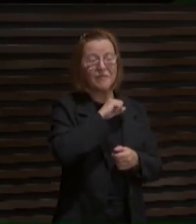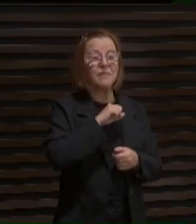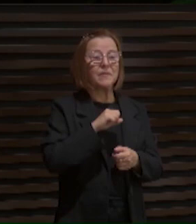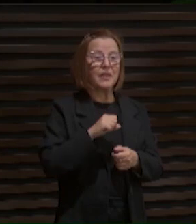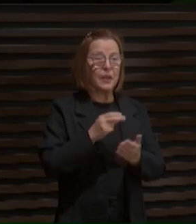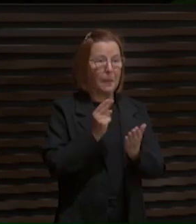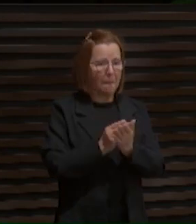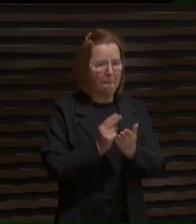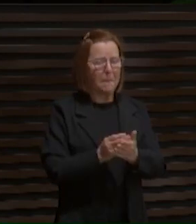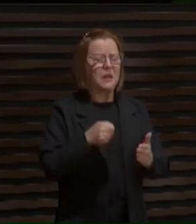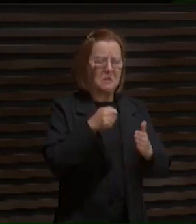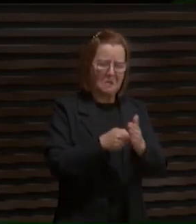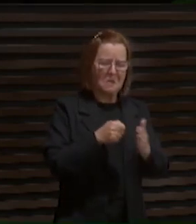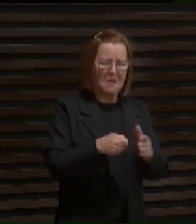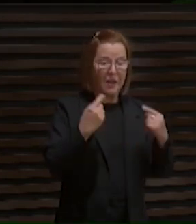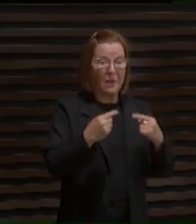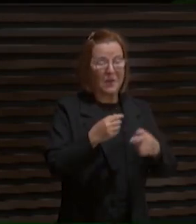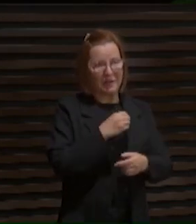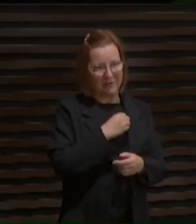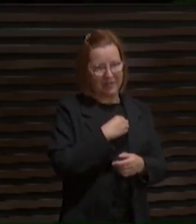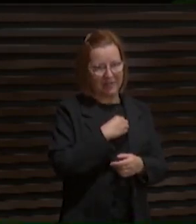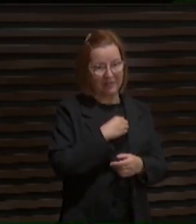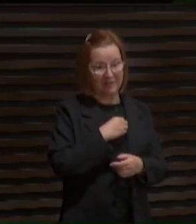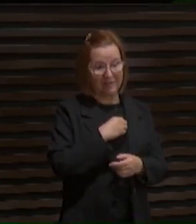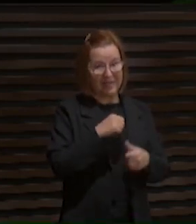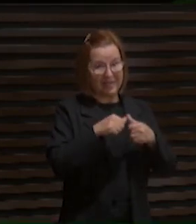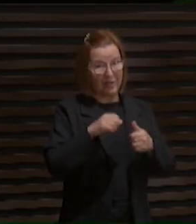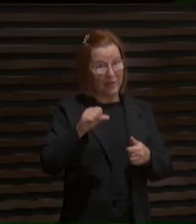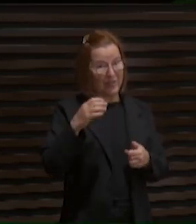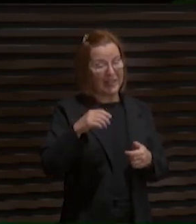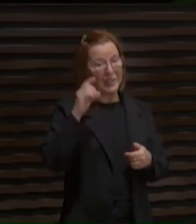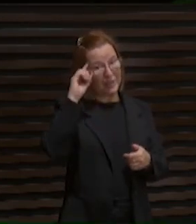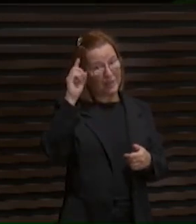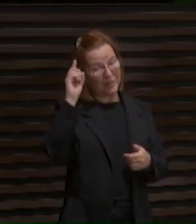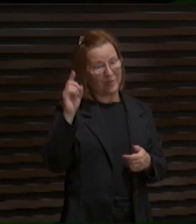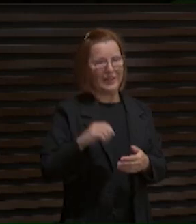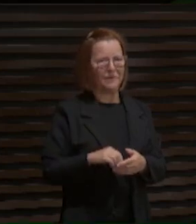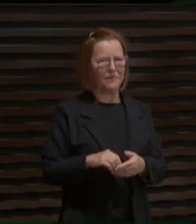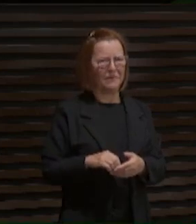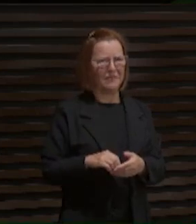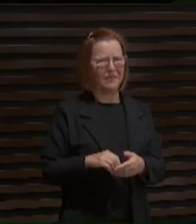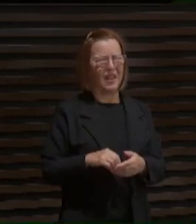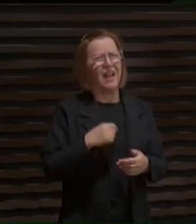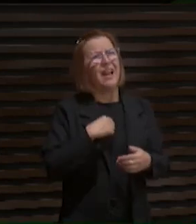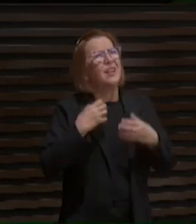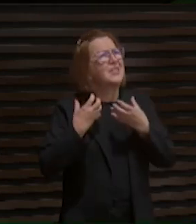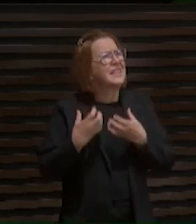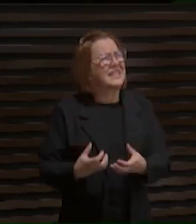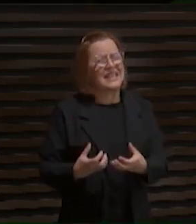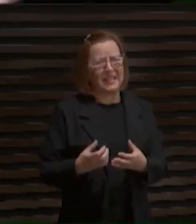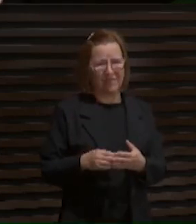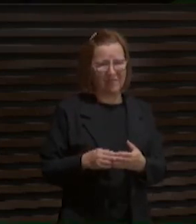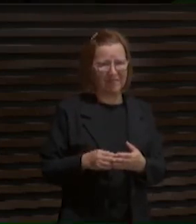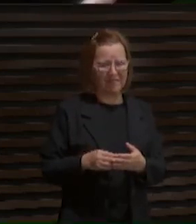rotina. Só que para nós é normal, a gente sabe que tem que lutar contra essas coisas. Eu estou cansado. Eu não